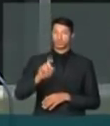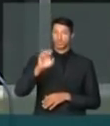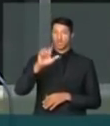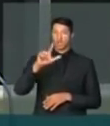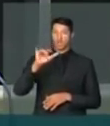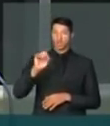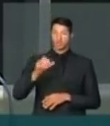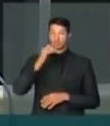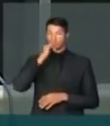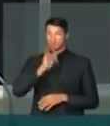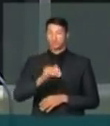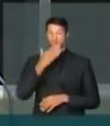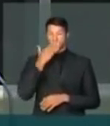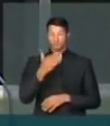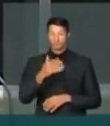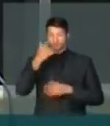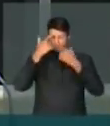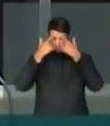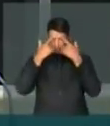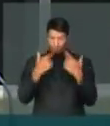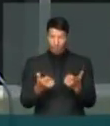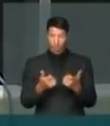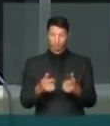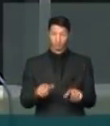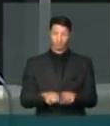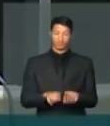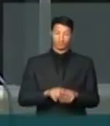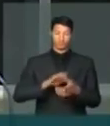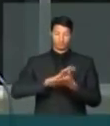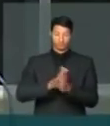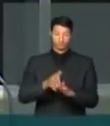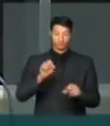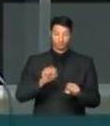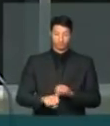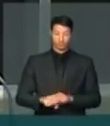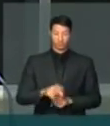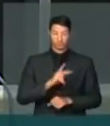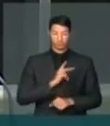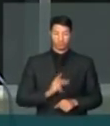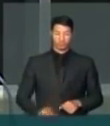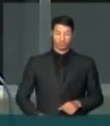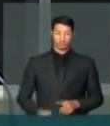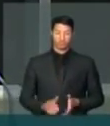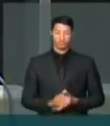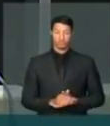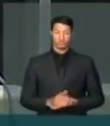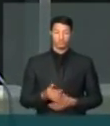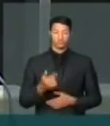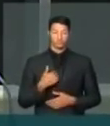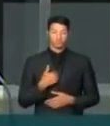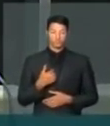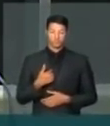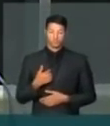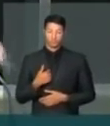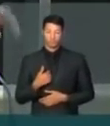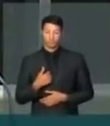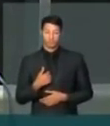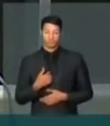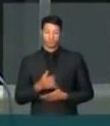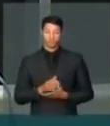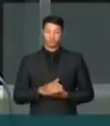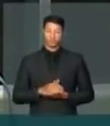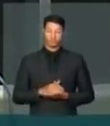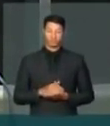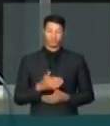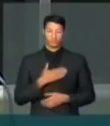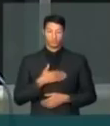denuncio esses episódios de violência e extermínio. Senhor presidente, eu solicito... Gostaria de